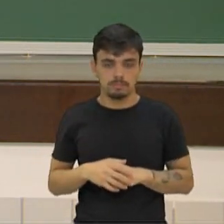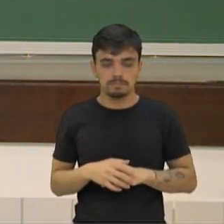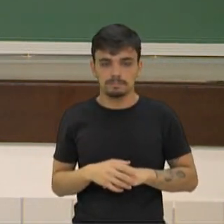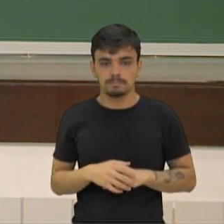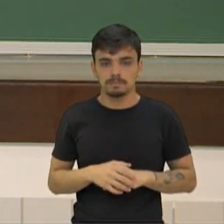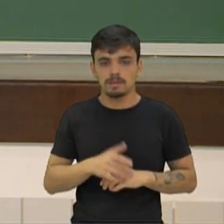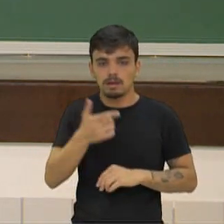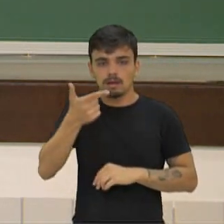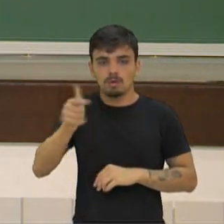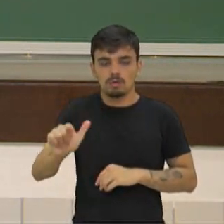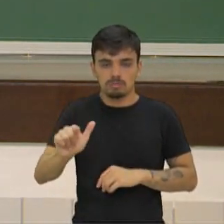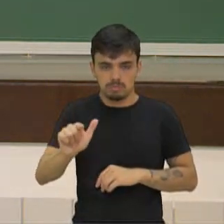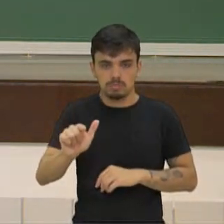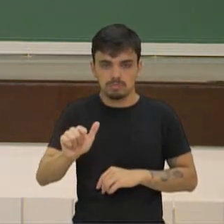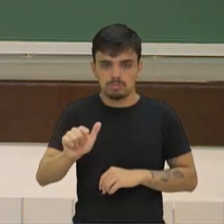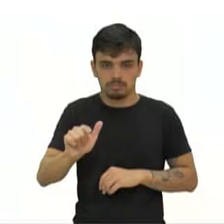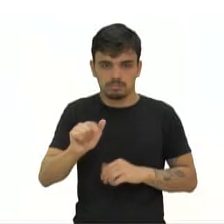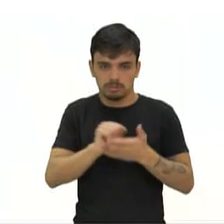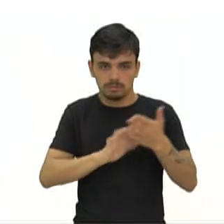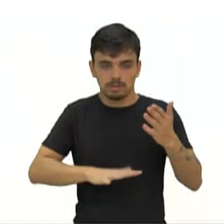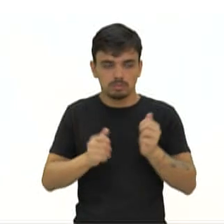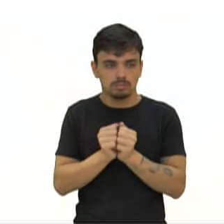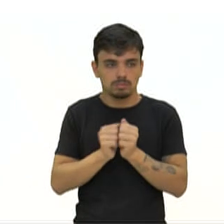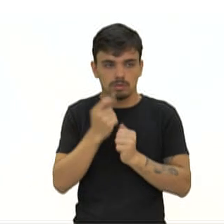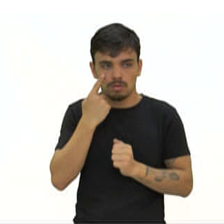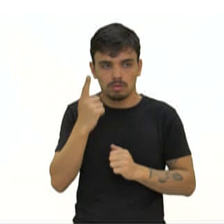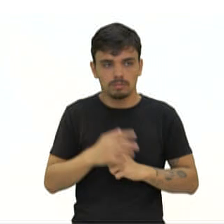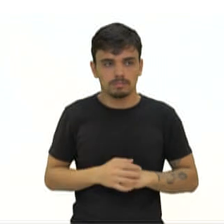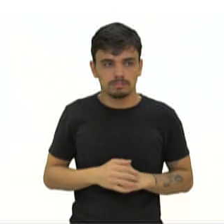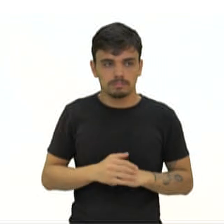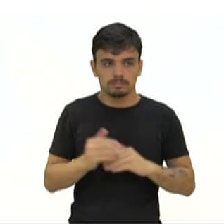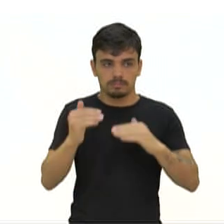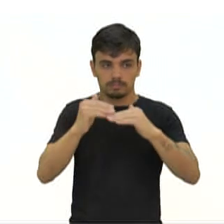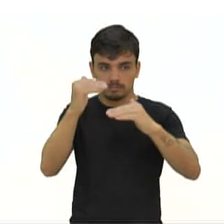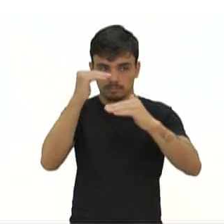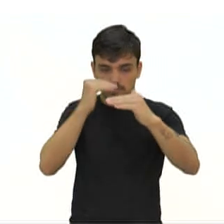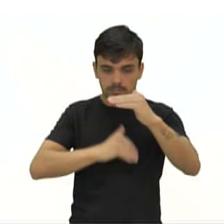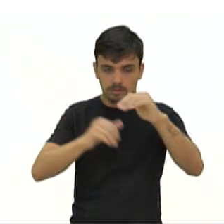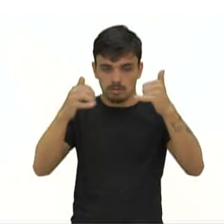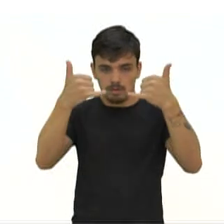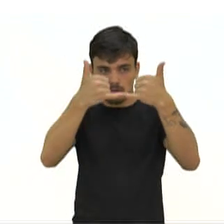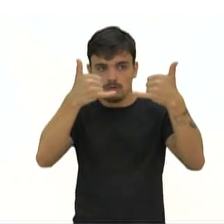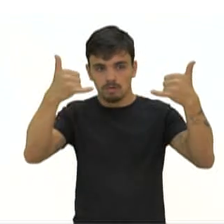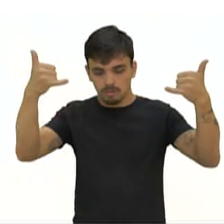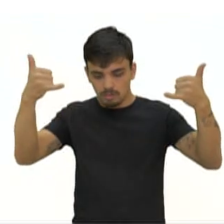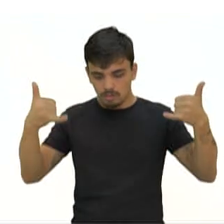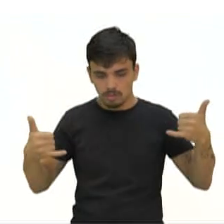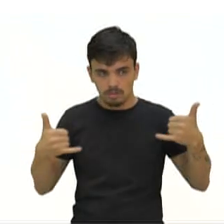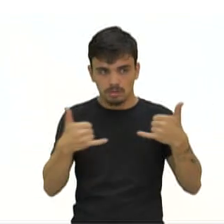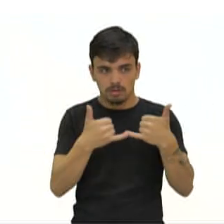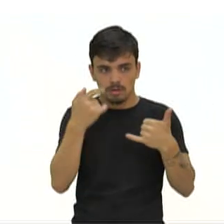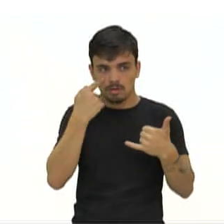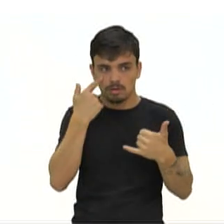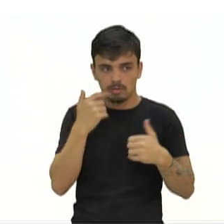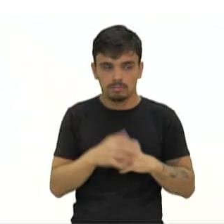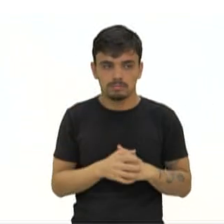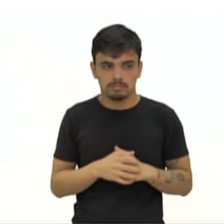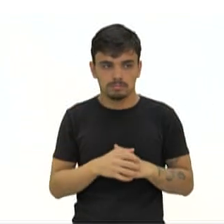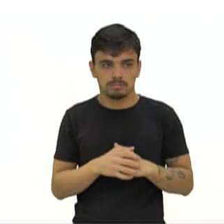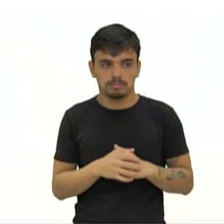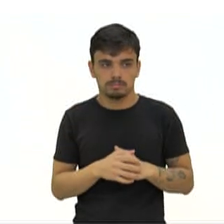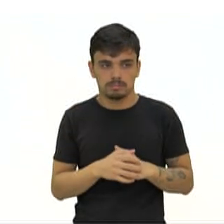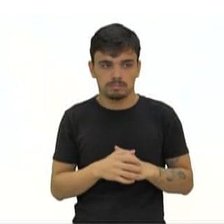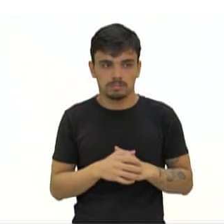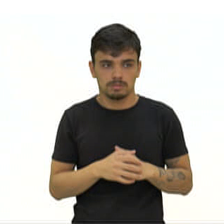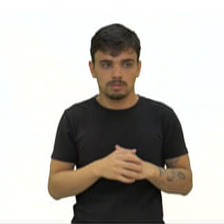Mais um exercício para vocês. O circuito abaixo contém um amperímetro. O amperímetro, gente, ele é igual a um fio, tá? Então, ele não pode interferir